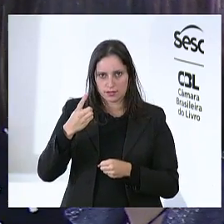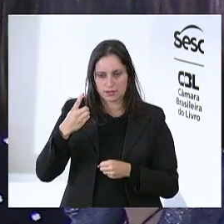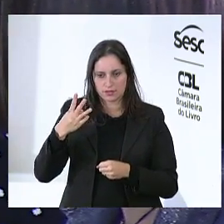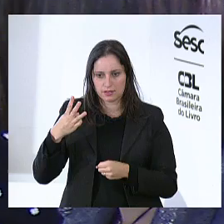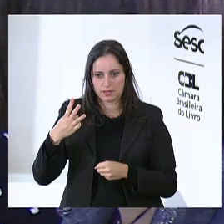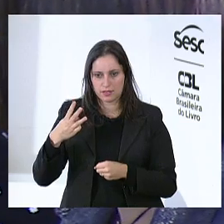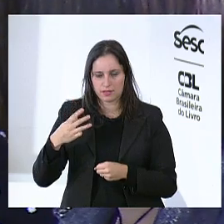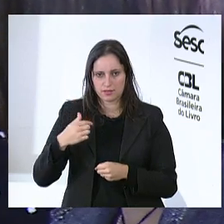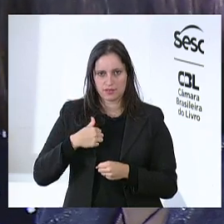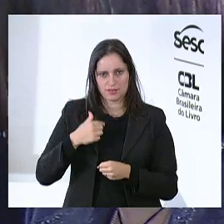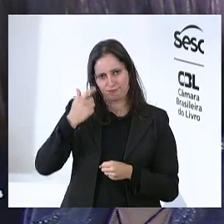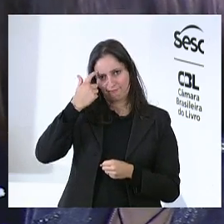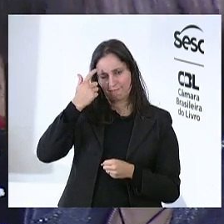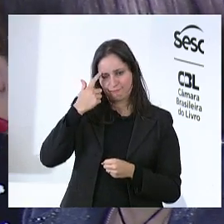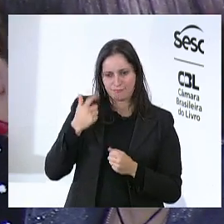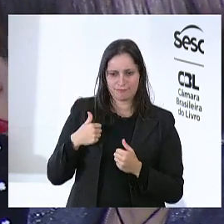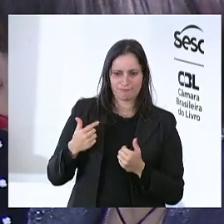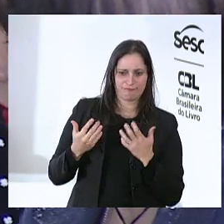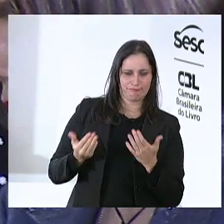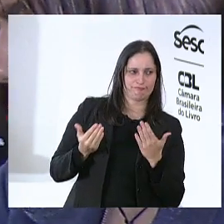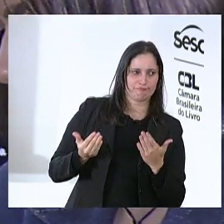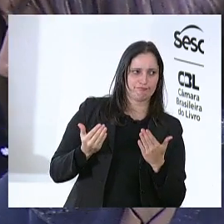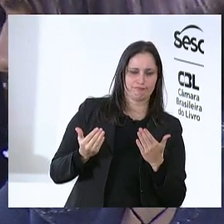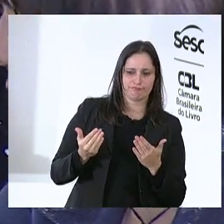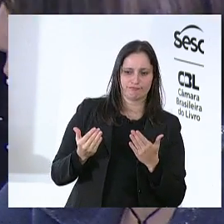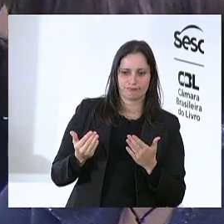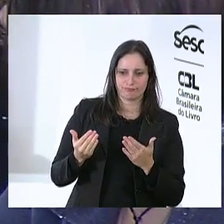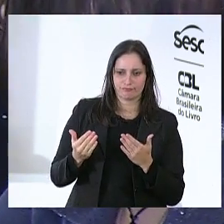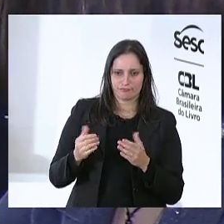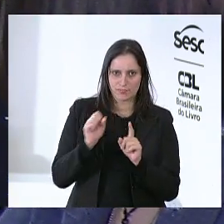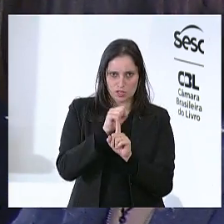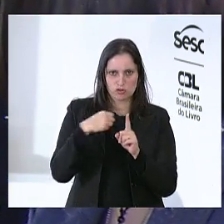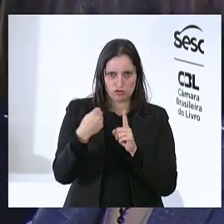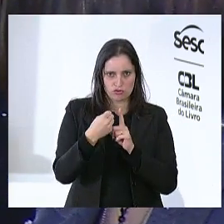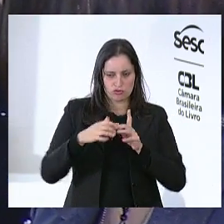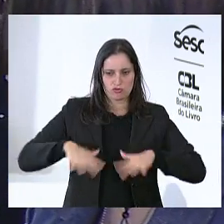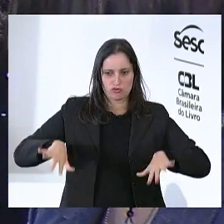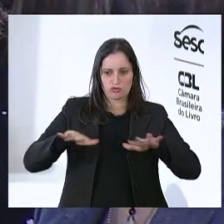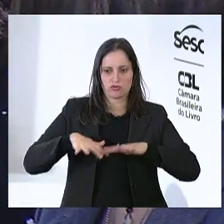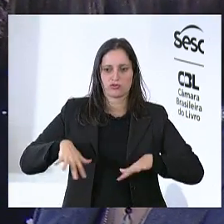ceticismo quanto ao efeito que pode ter na nossa sociedade, porque